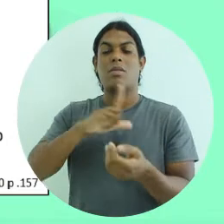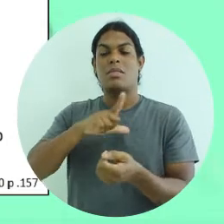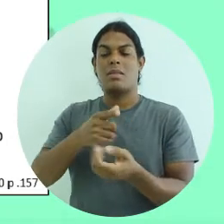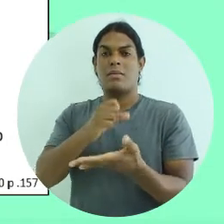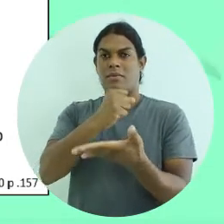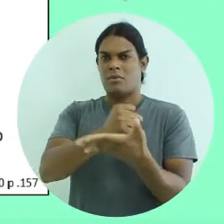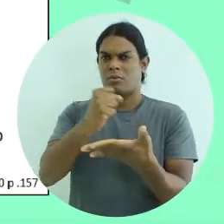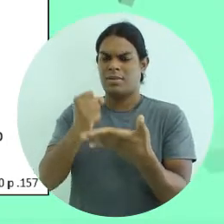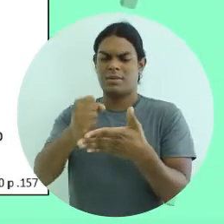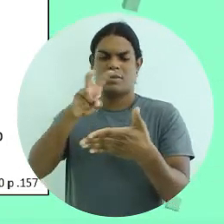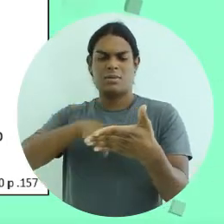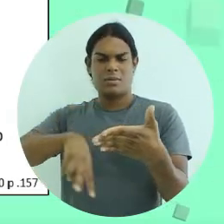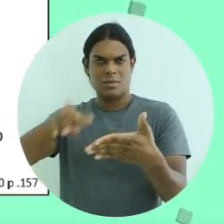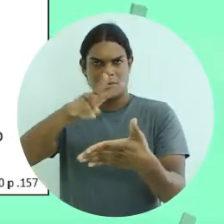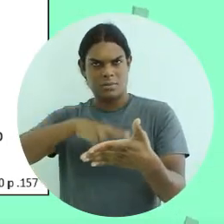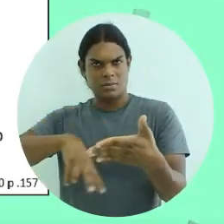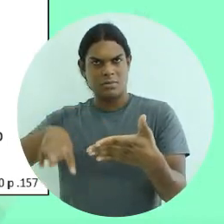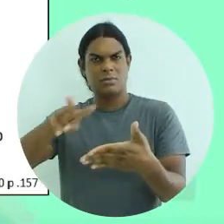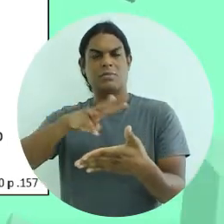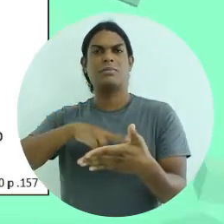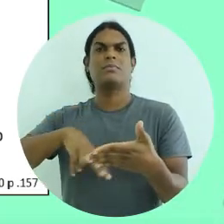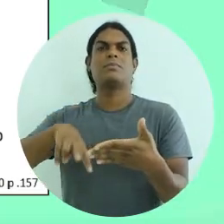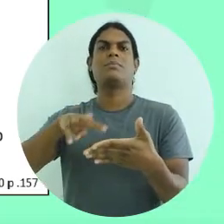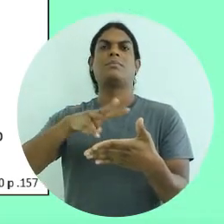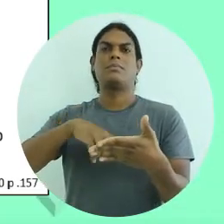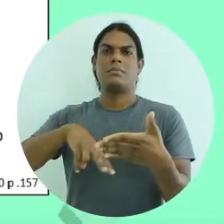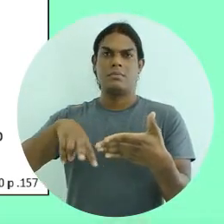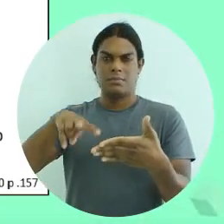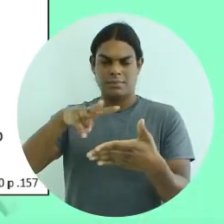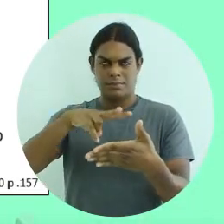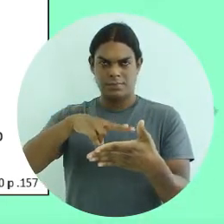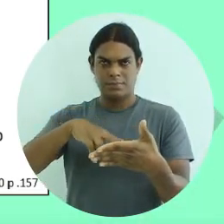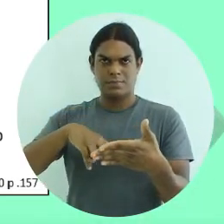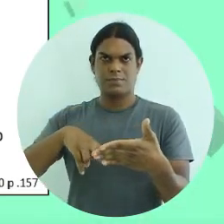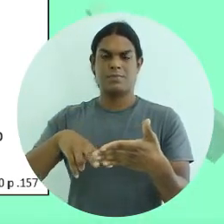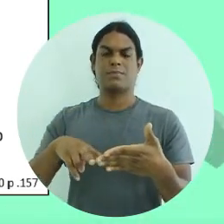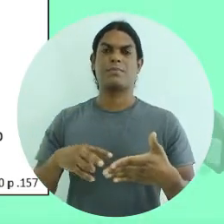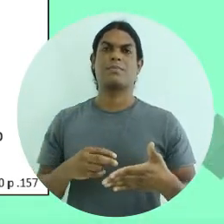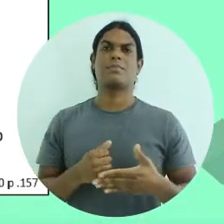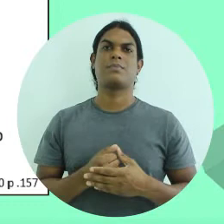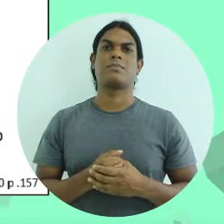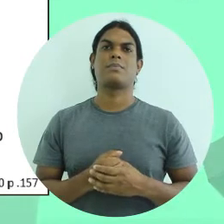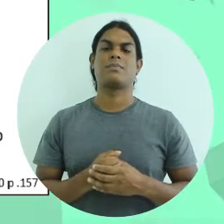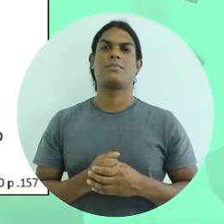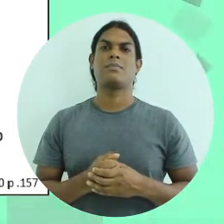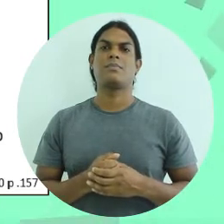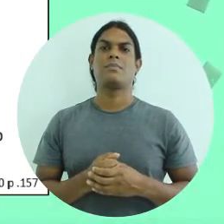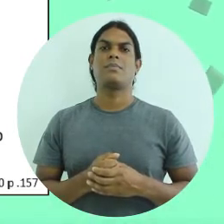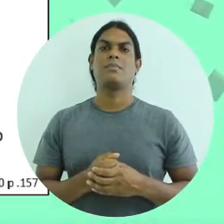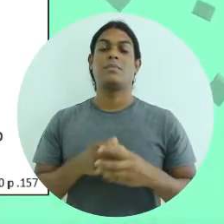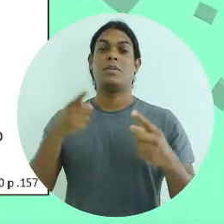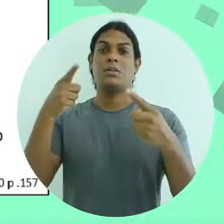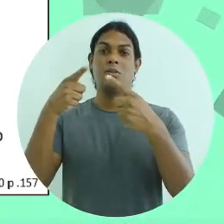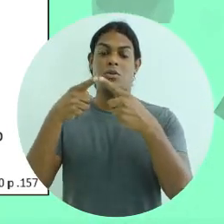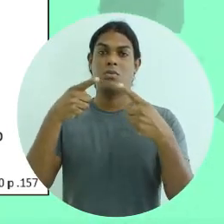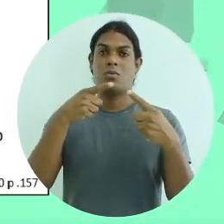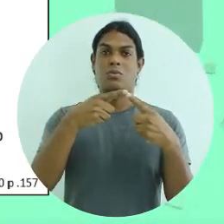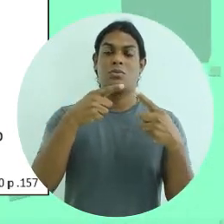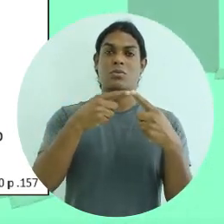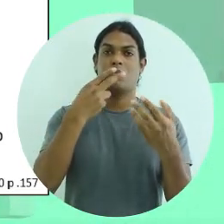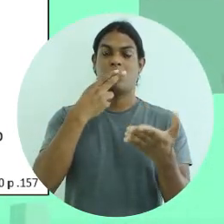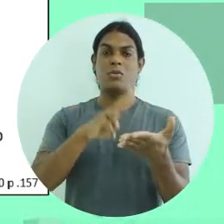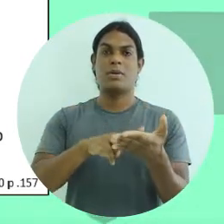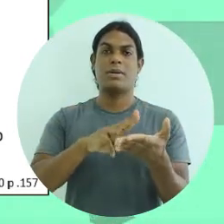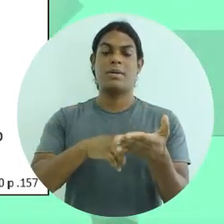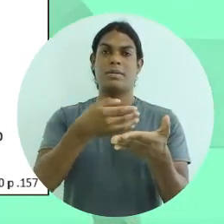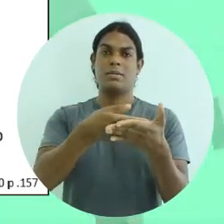do processo de exportação, vai verificar se está dentro dos processos da carta de crédito e depois, posteriormente,